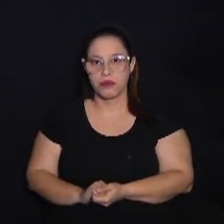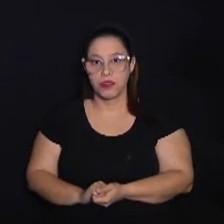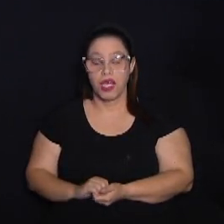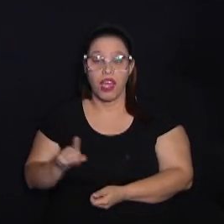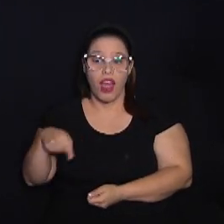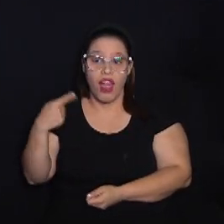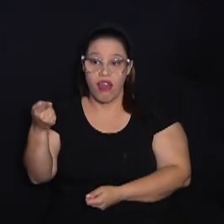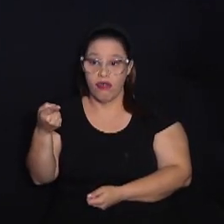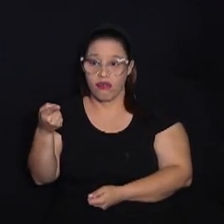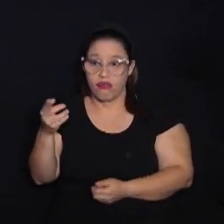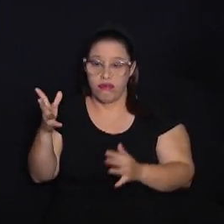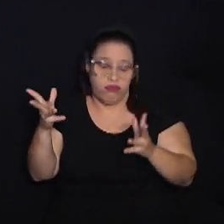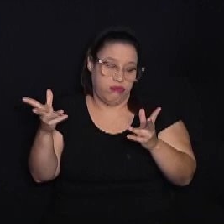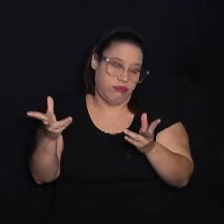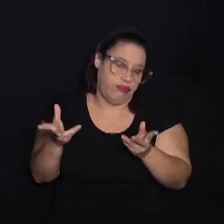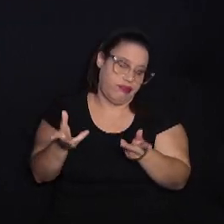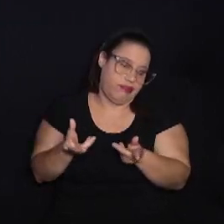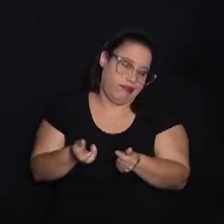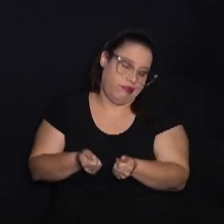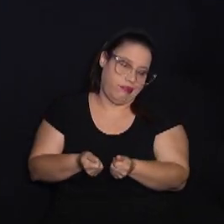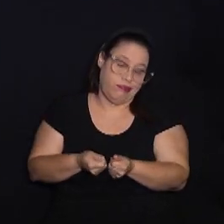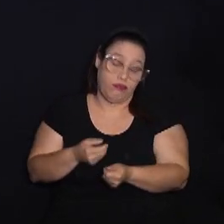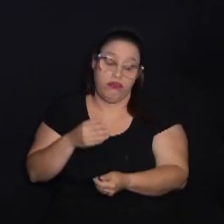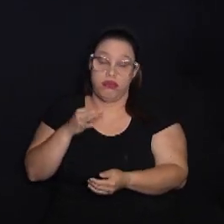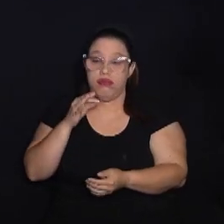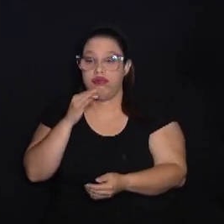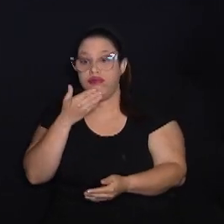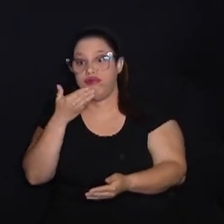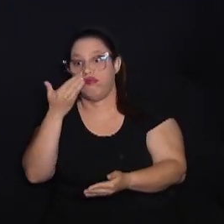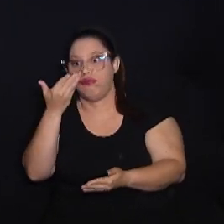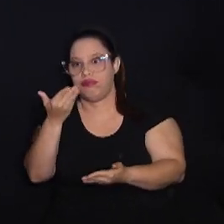Depois deste depoimento,